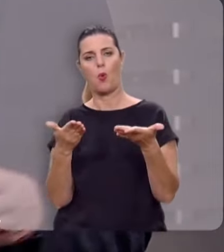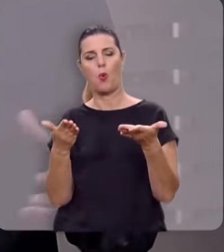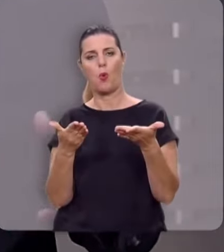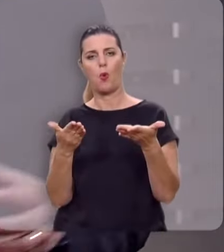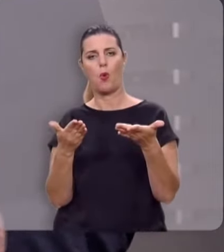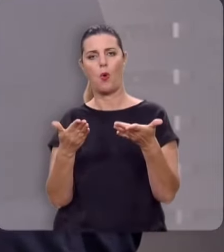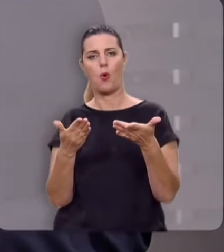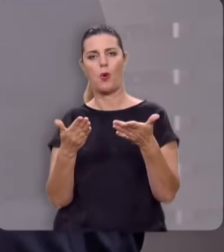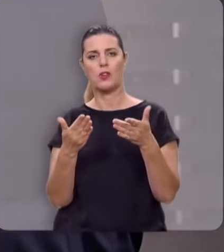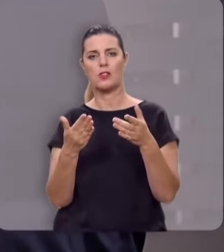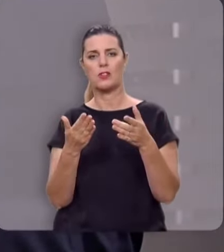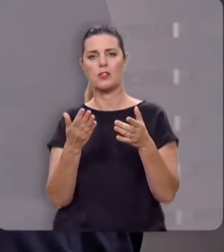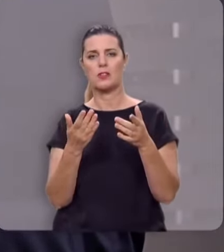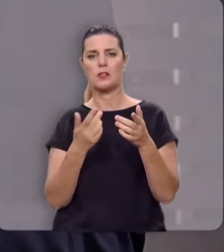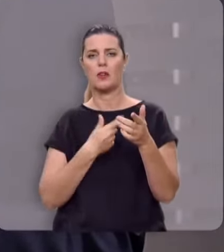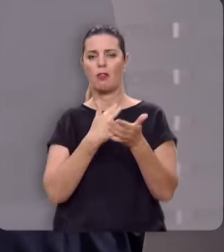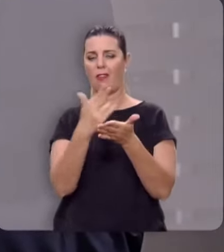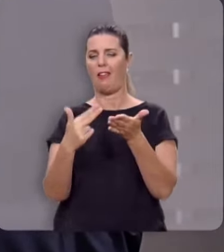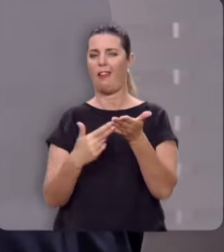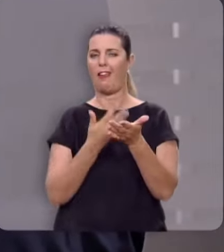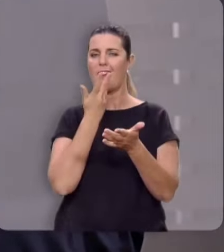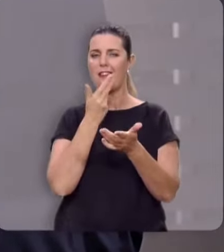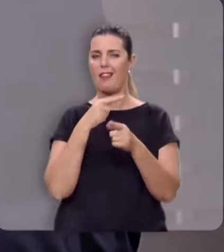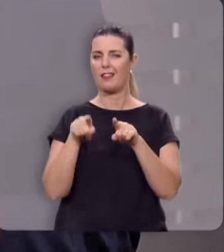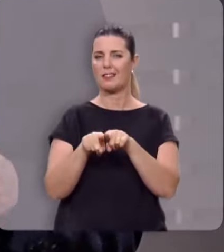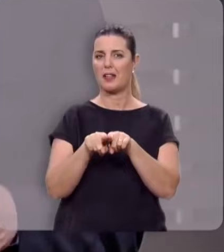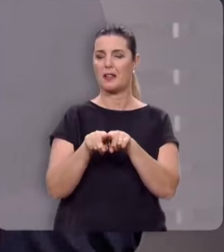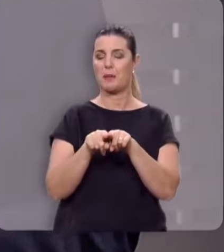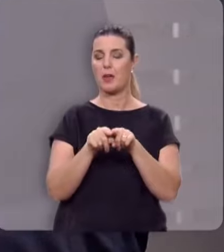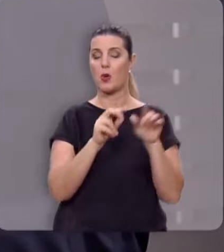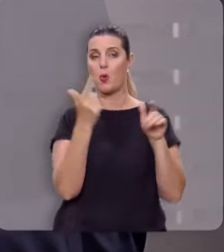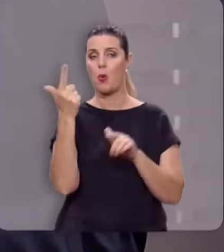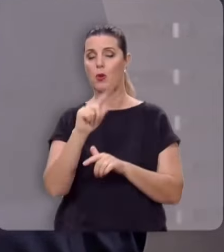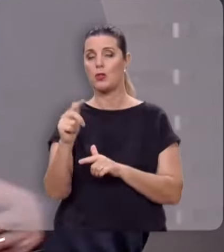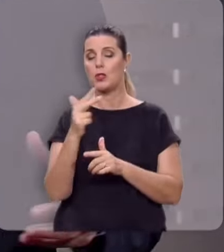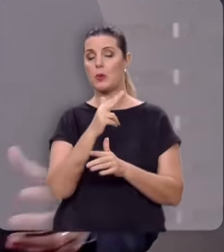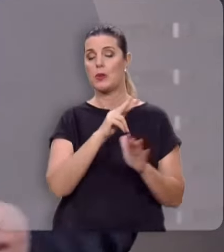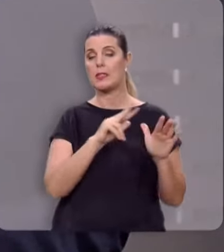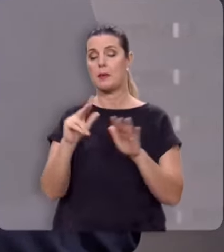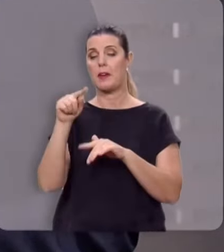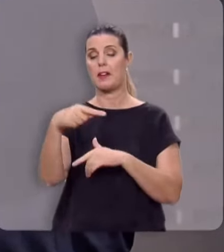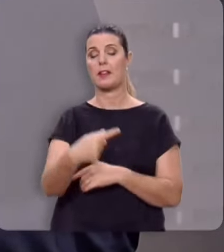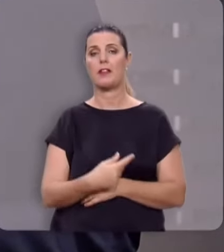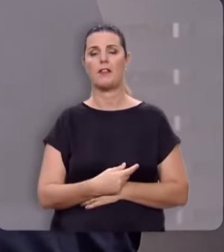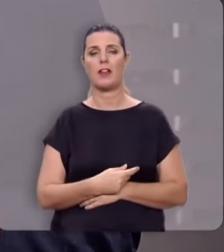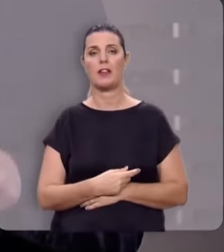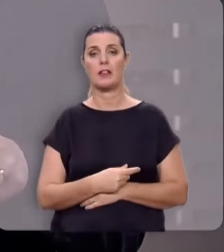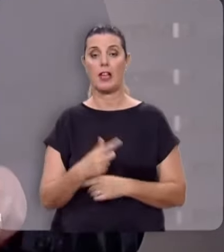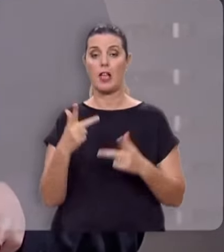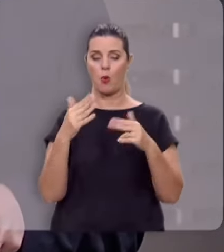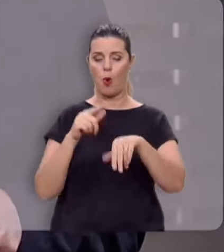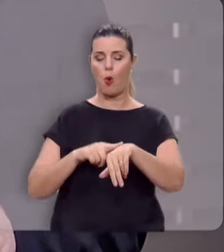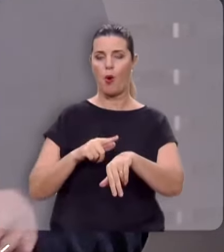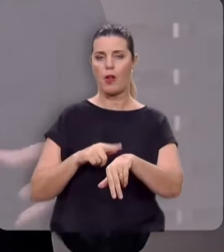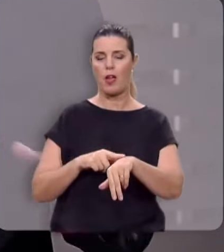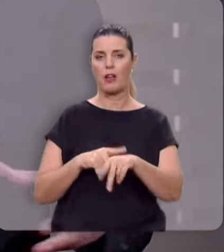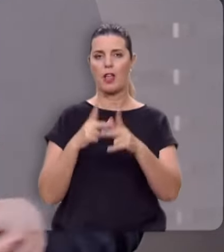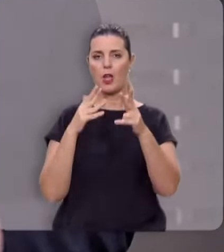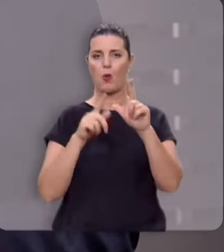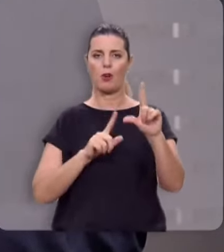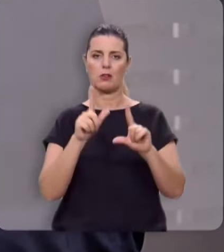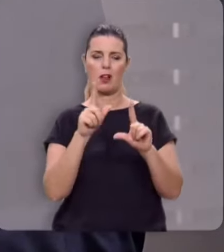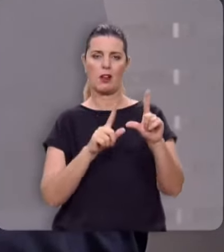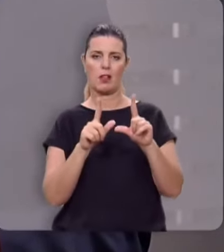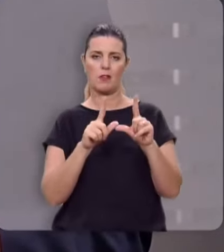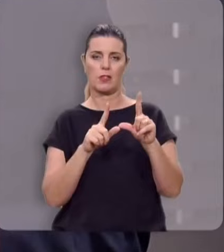hoje as aventuras dos cromonautas, que continua na semana que vem, bem como o nosso programa, nesse mesmo horário,